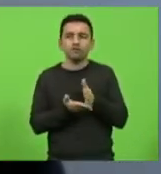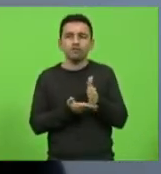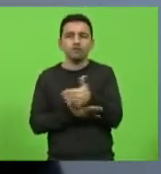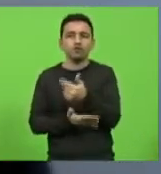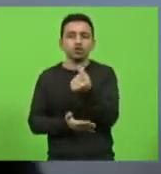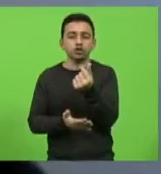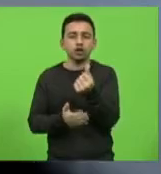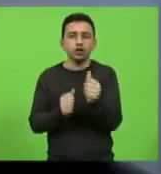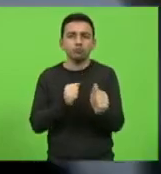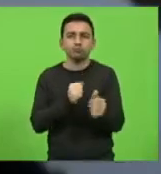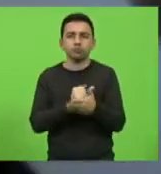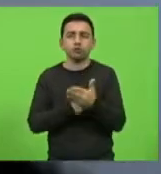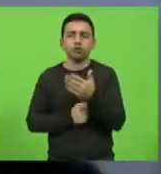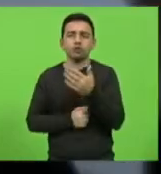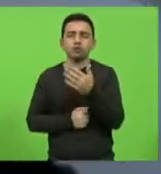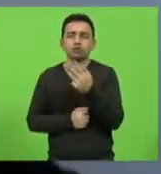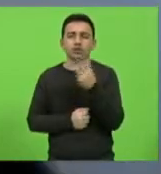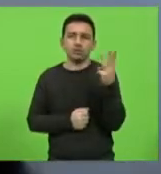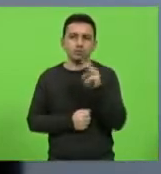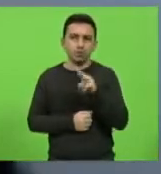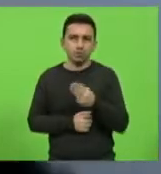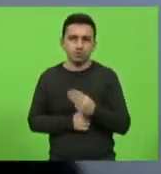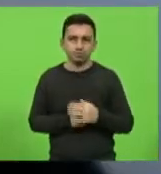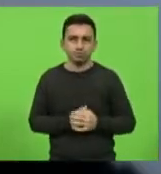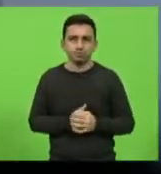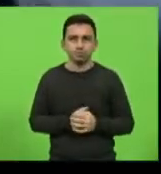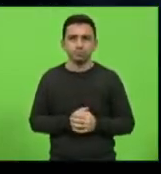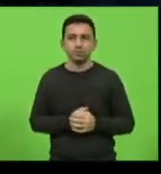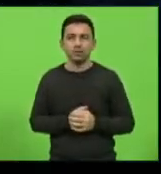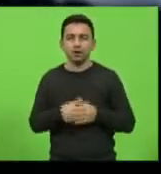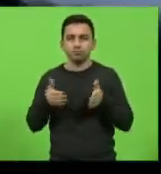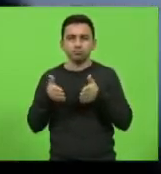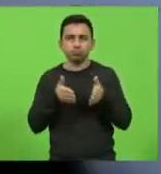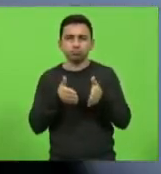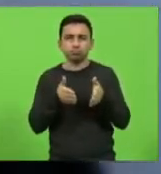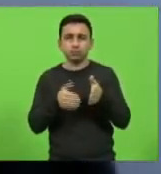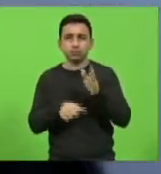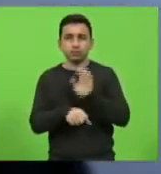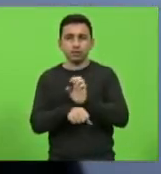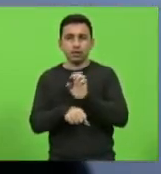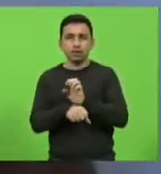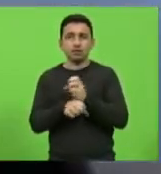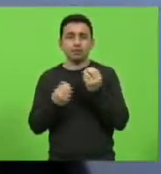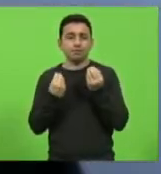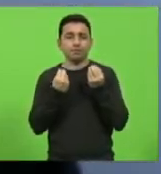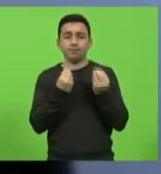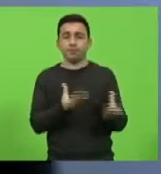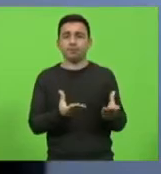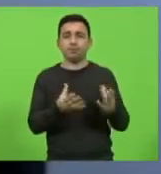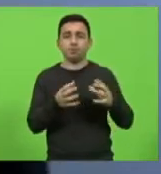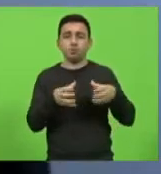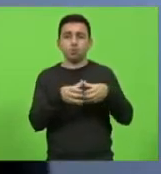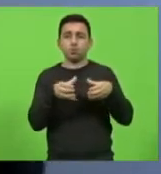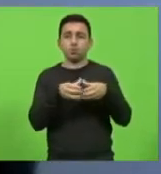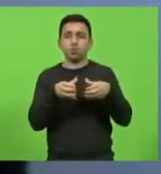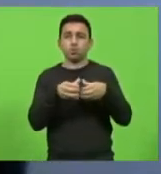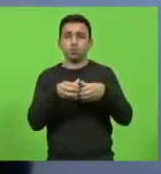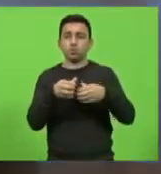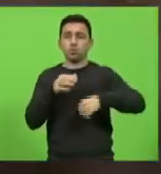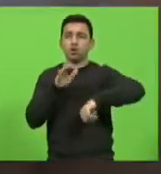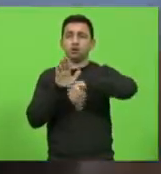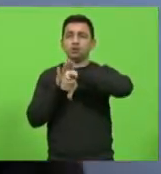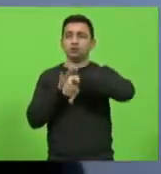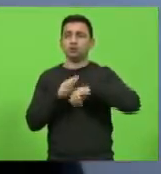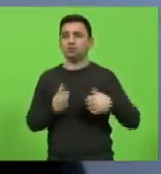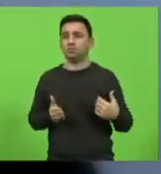milhões. A condução do Estado foi praticamente entregue a uma organização criminosa, enquanto